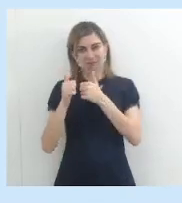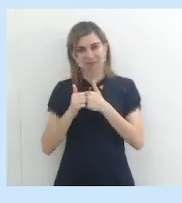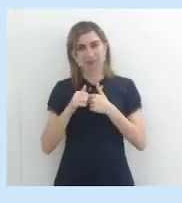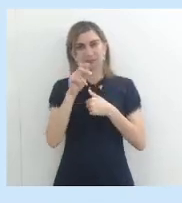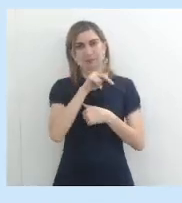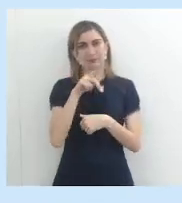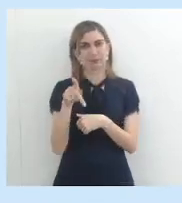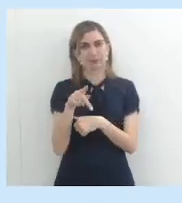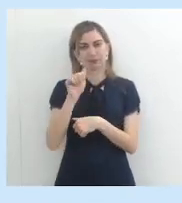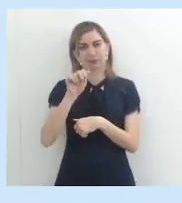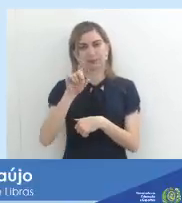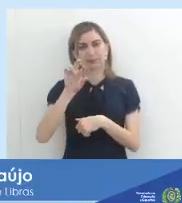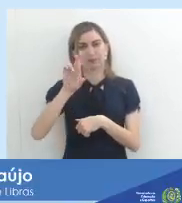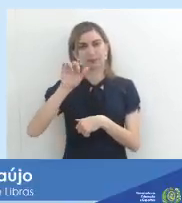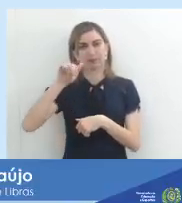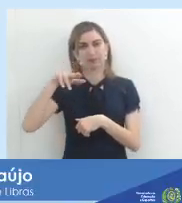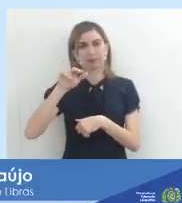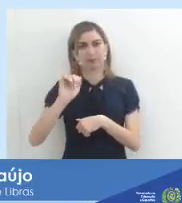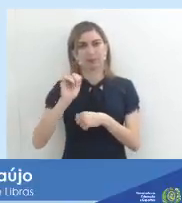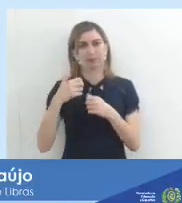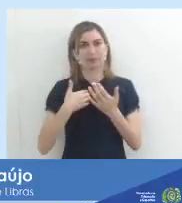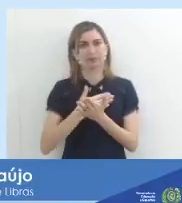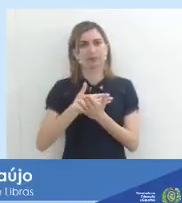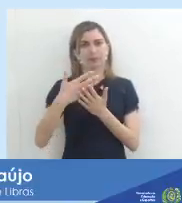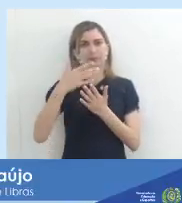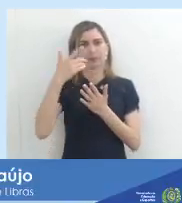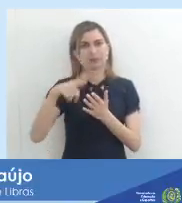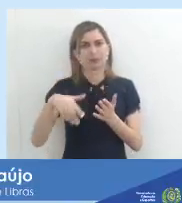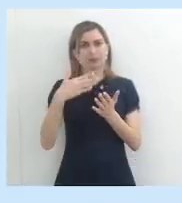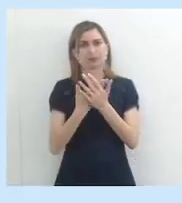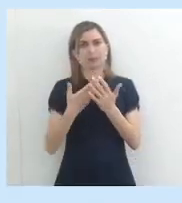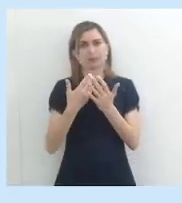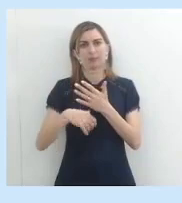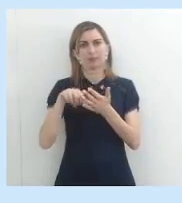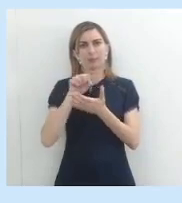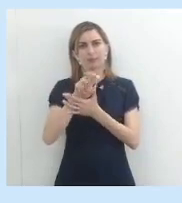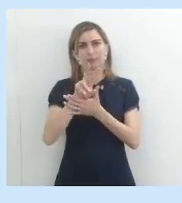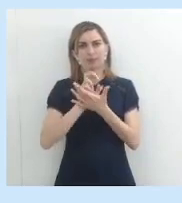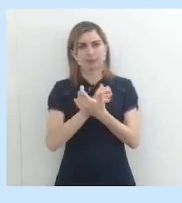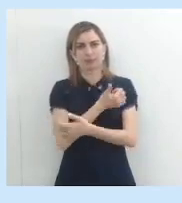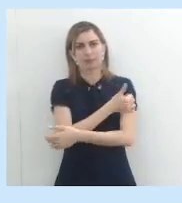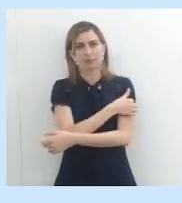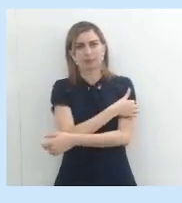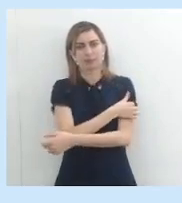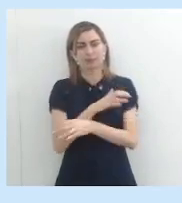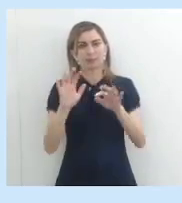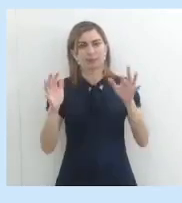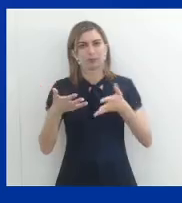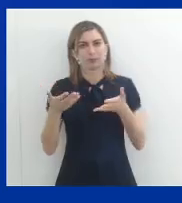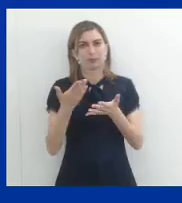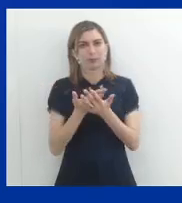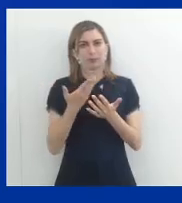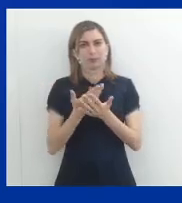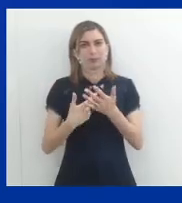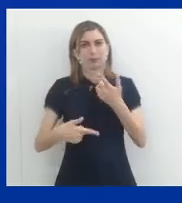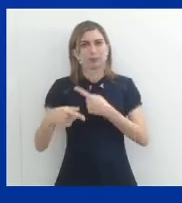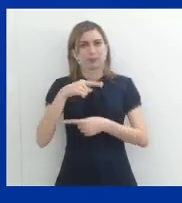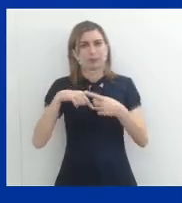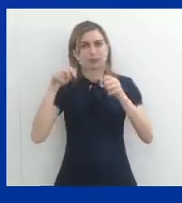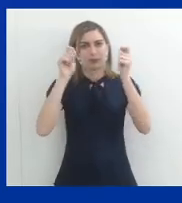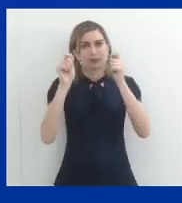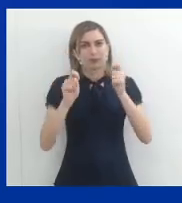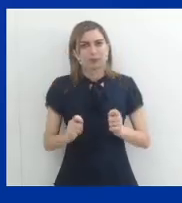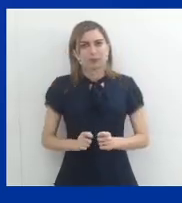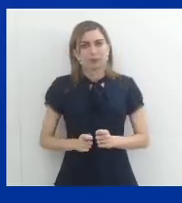eu sou a professora Adriana Freitas. Estamos começando mais uma aula para o EducaPE para os 6º anos. Hoje vamos estudar a relação artística